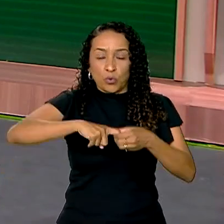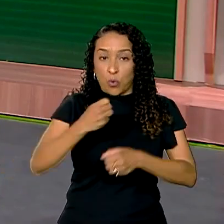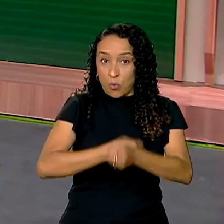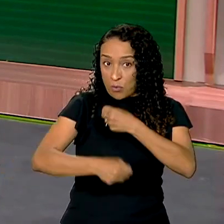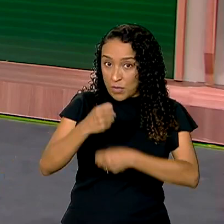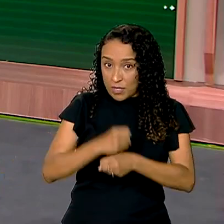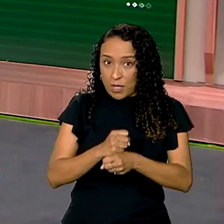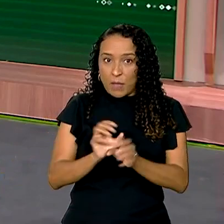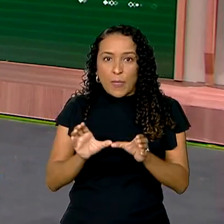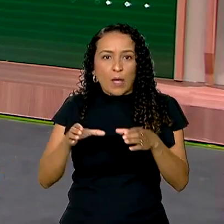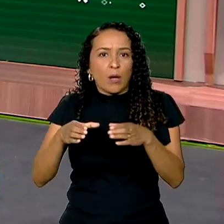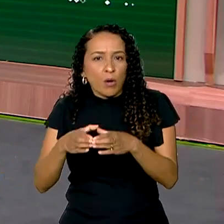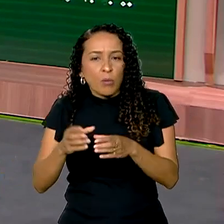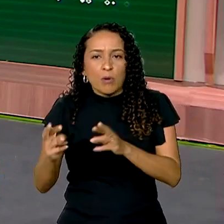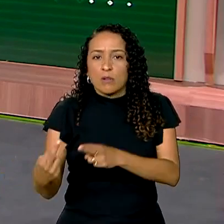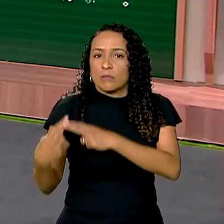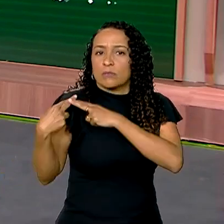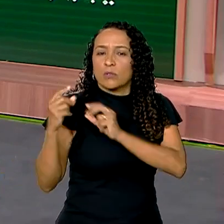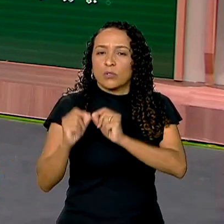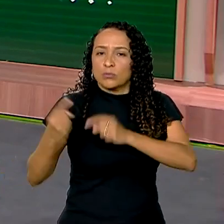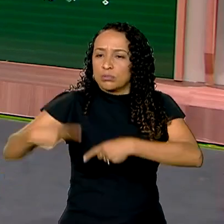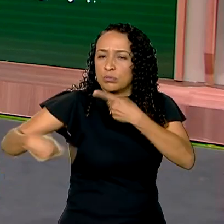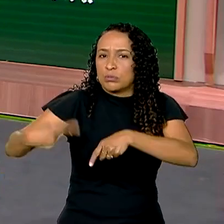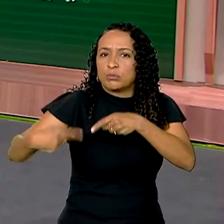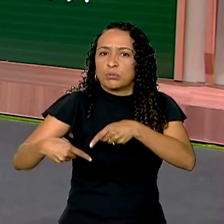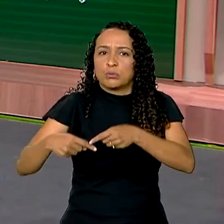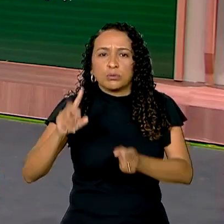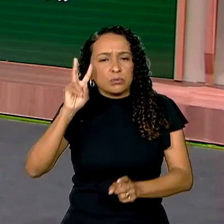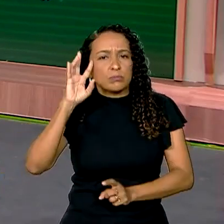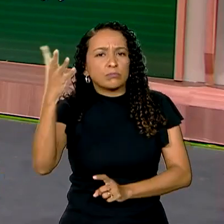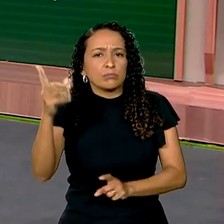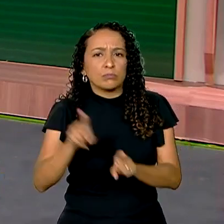ano passado, o colegiado é responsável por discutir e